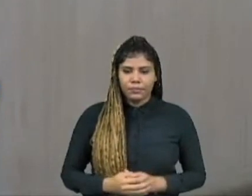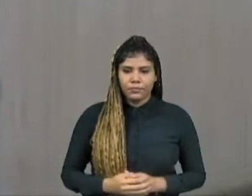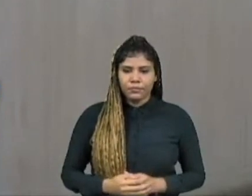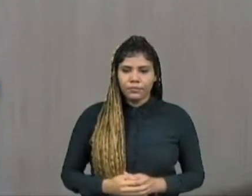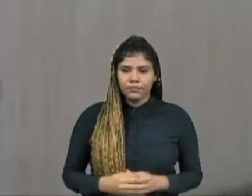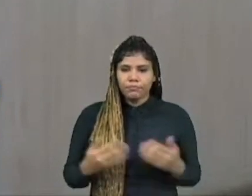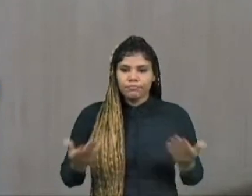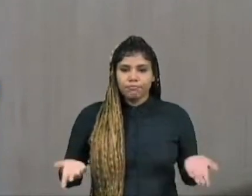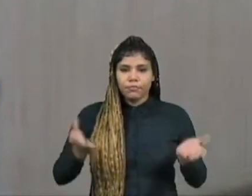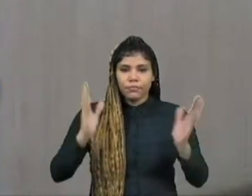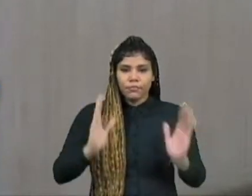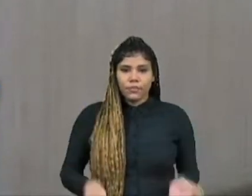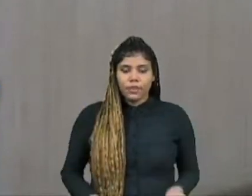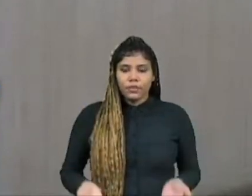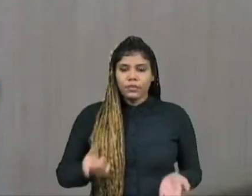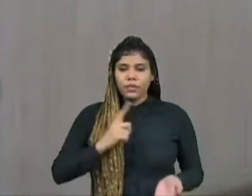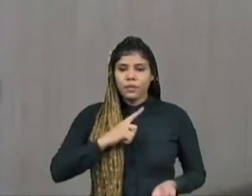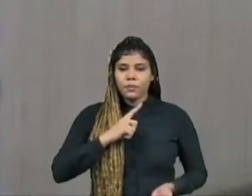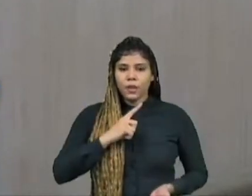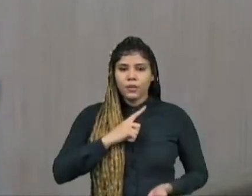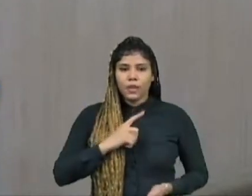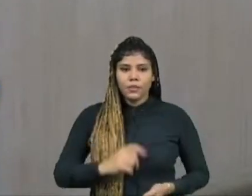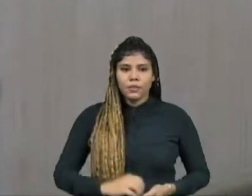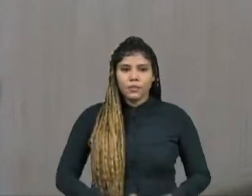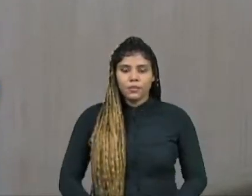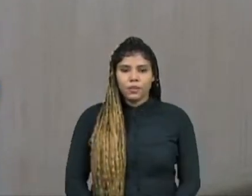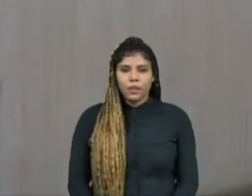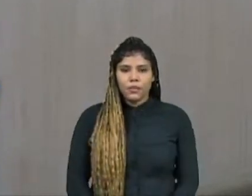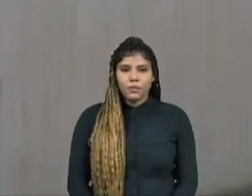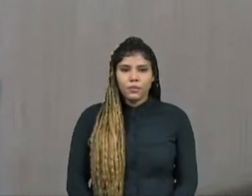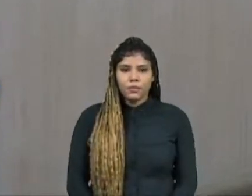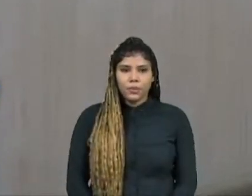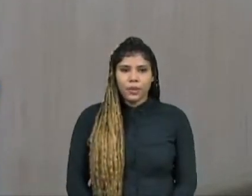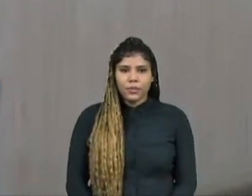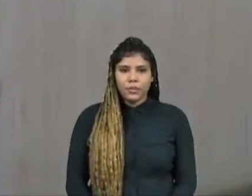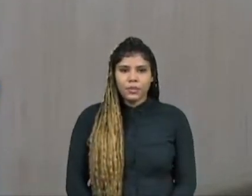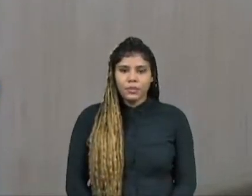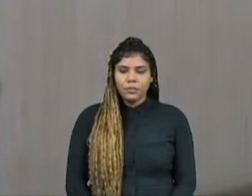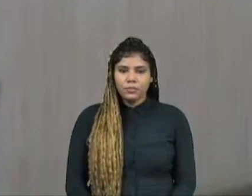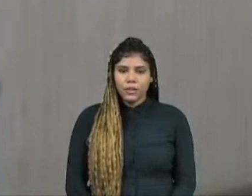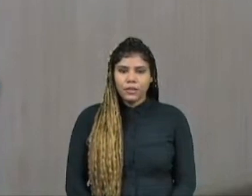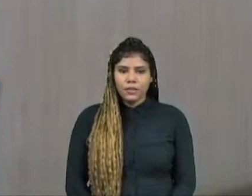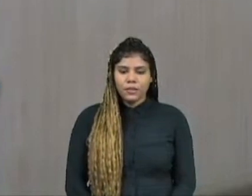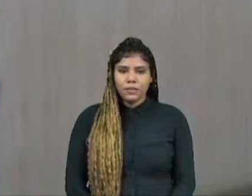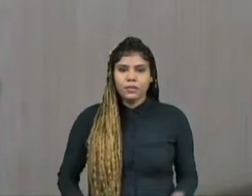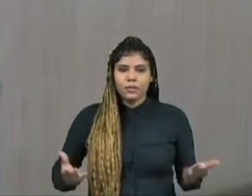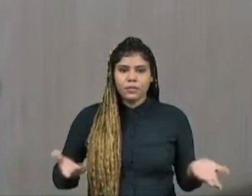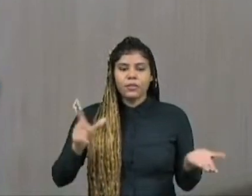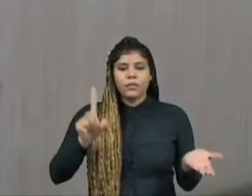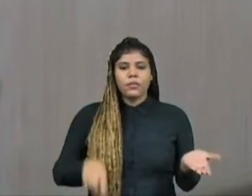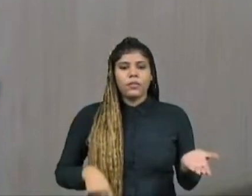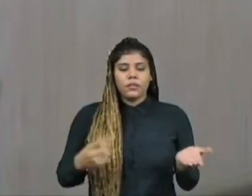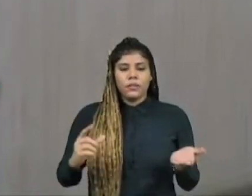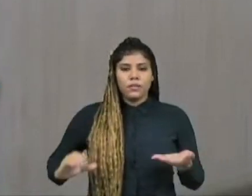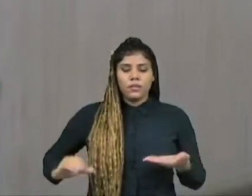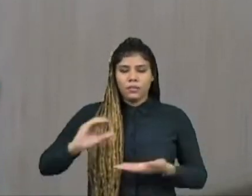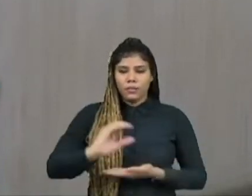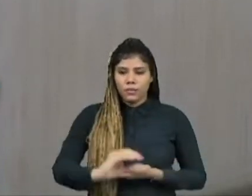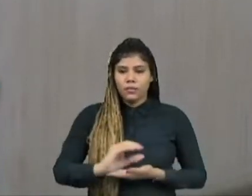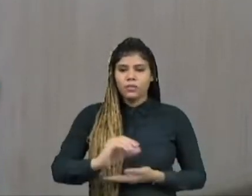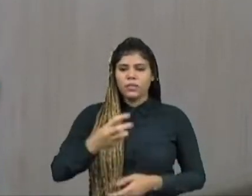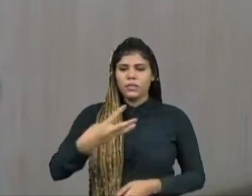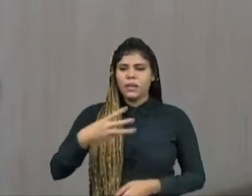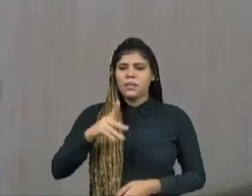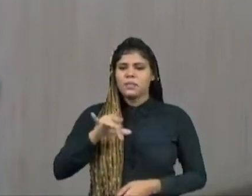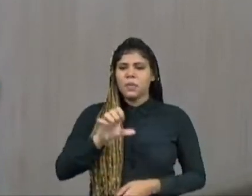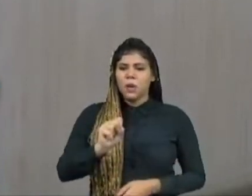com o ex-governador Camilo Santana, pela governadora Isolda, que era o subsídio de 3